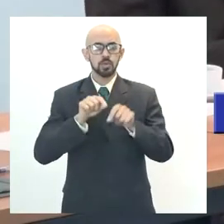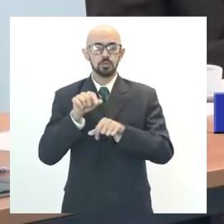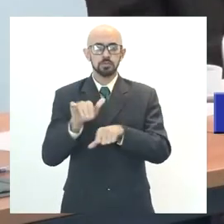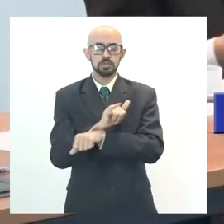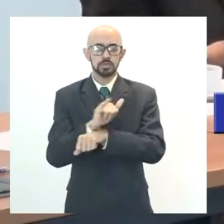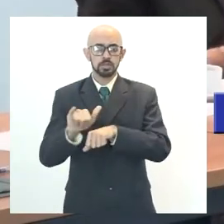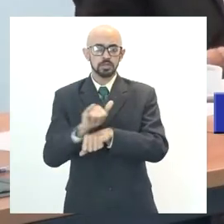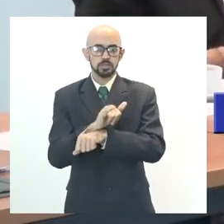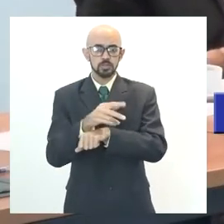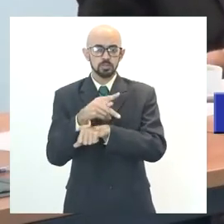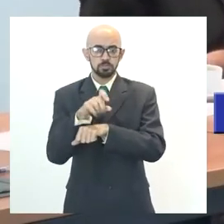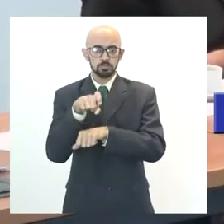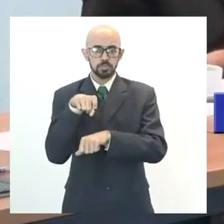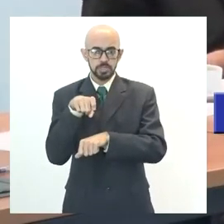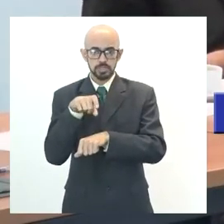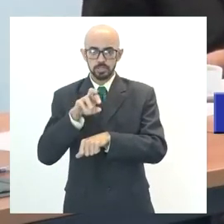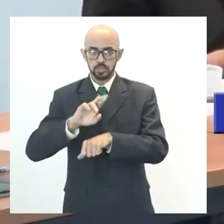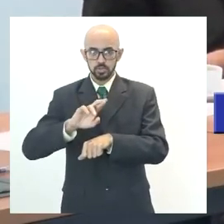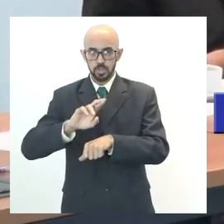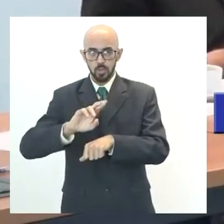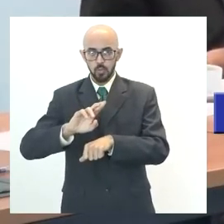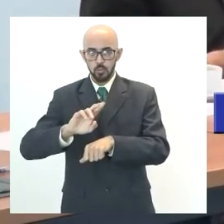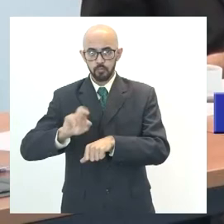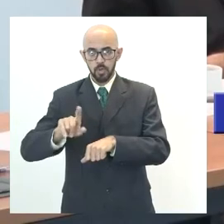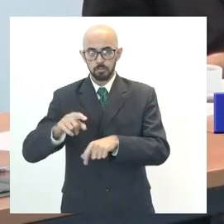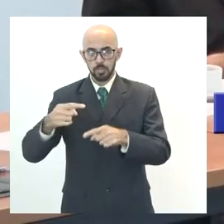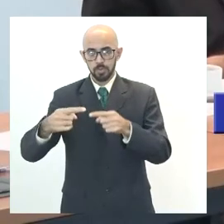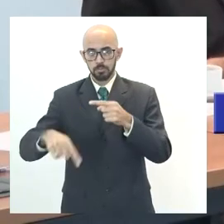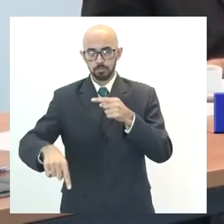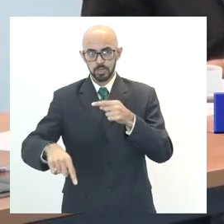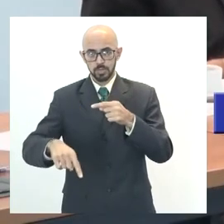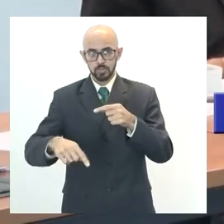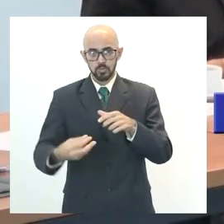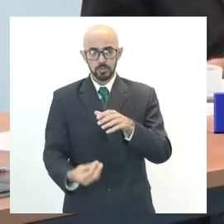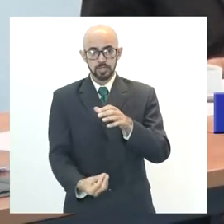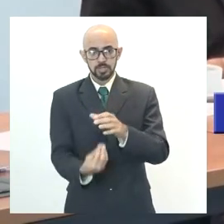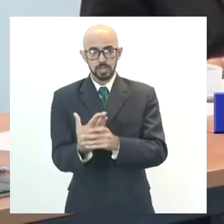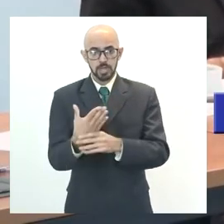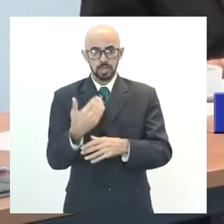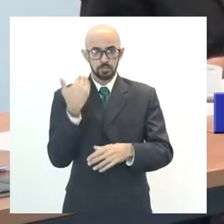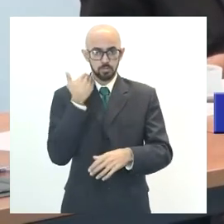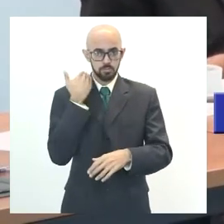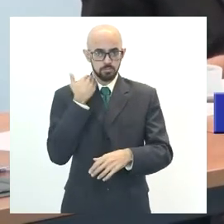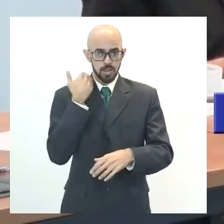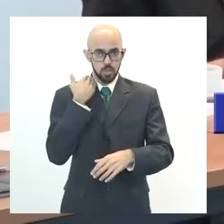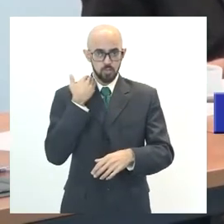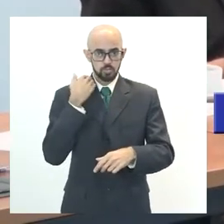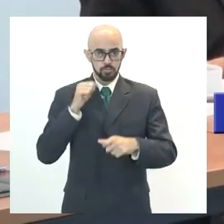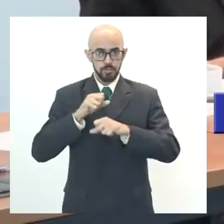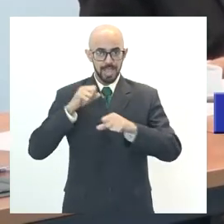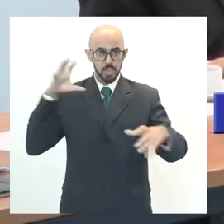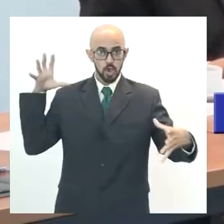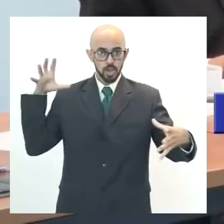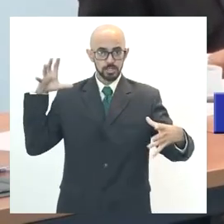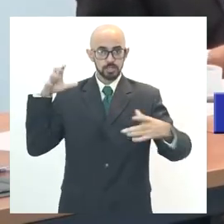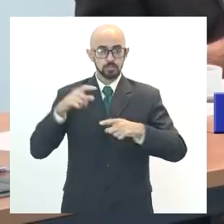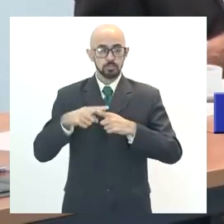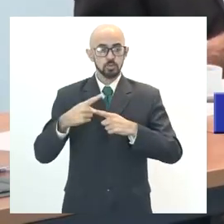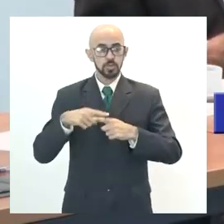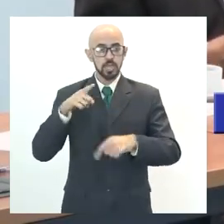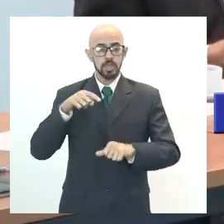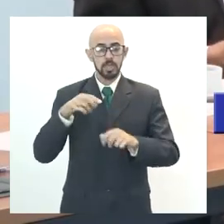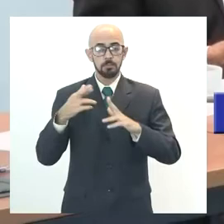só só não foi proibido a ser implementado pelos grandes bancos bancos que têm bancário e tem agência porque